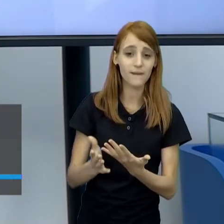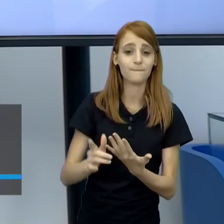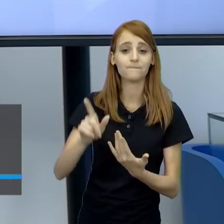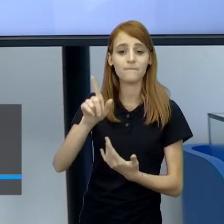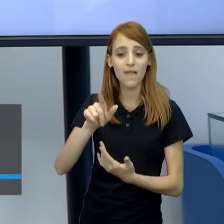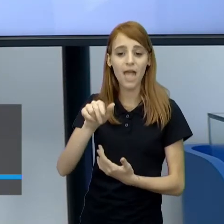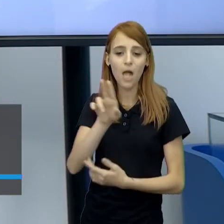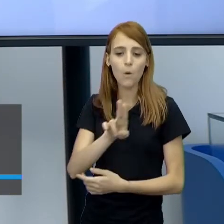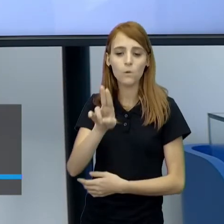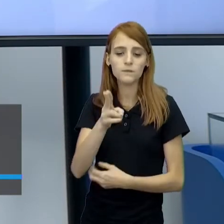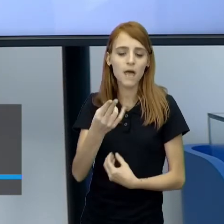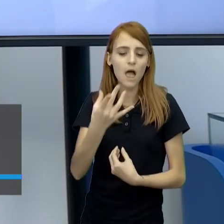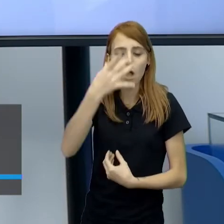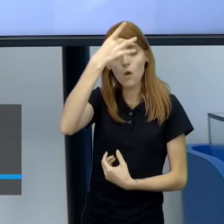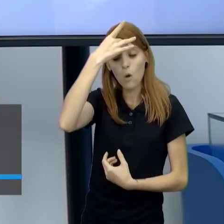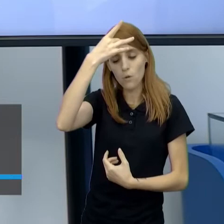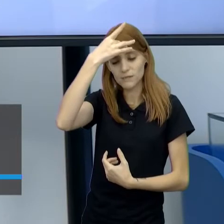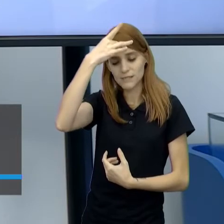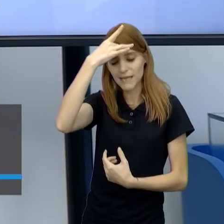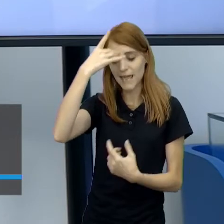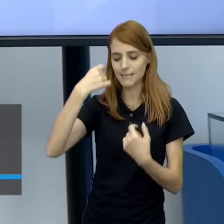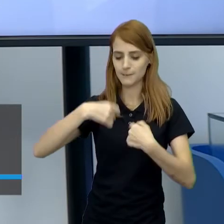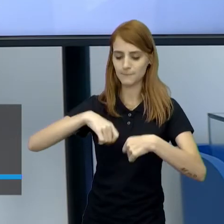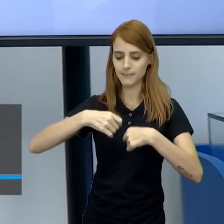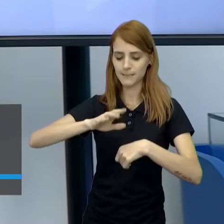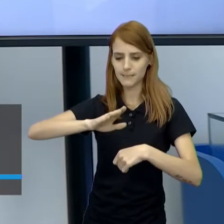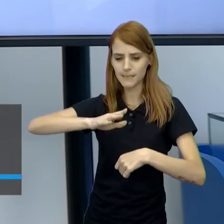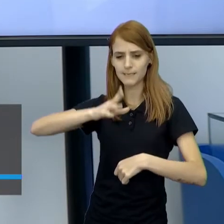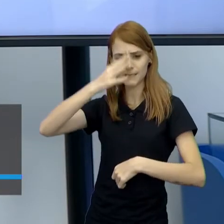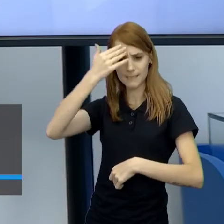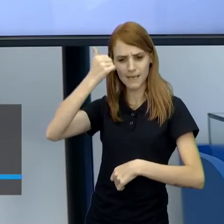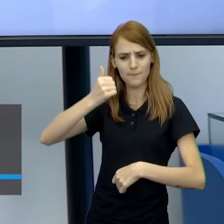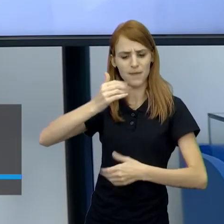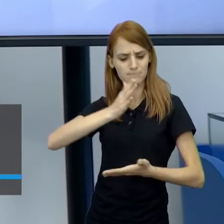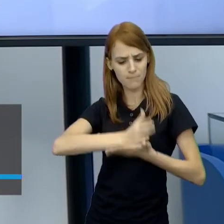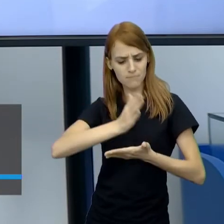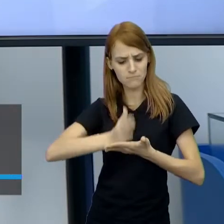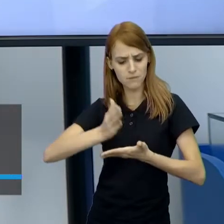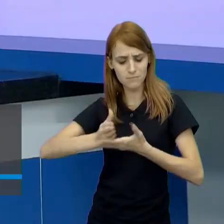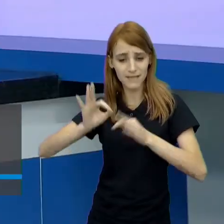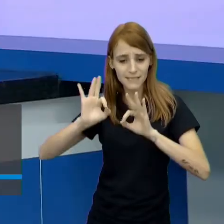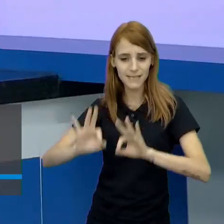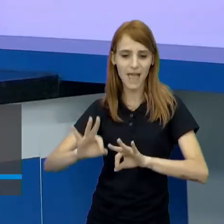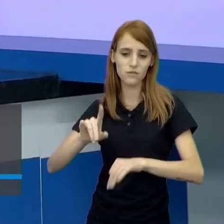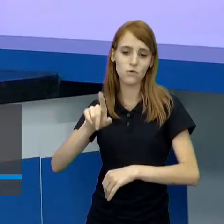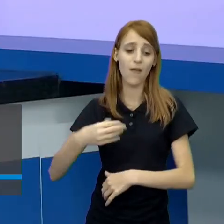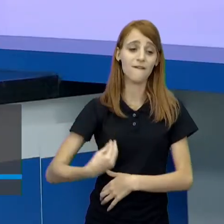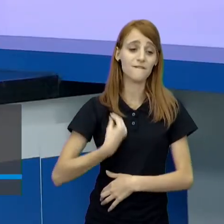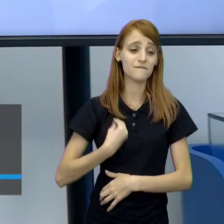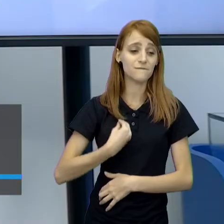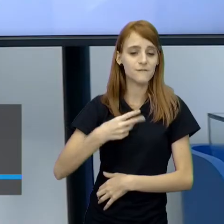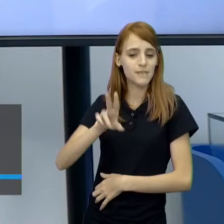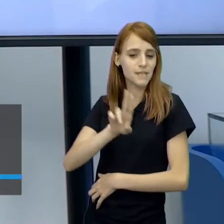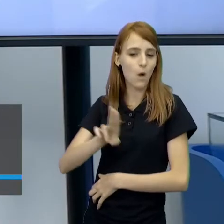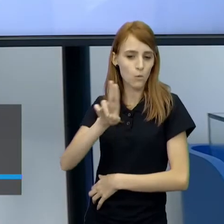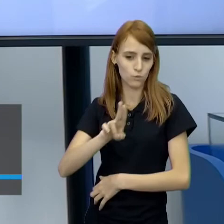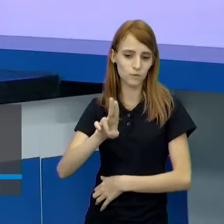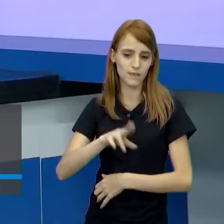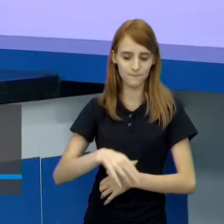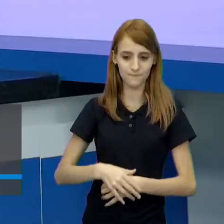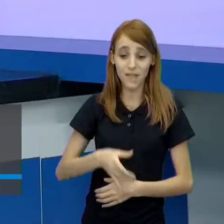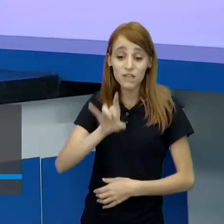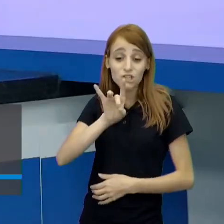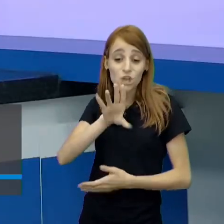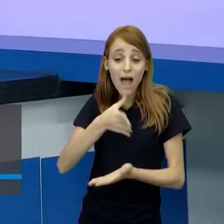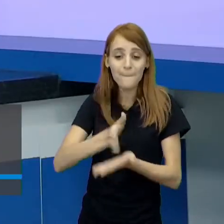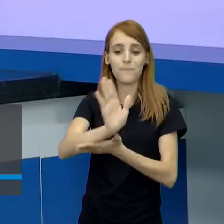uso consciente das coisas e essa disciplina é para nossa vida toda. Ah, sim. Não é só para hoje, não é só para passar dessa matéria.